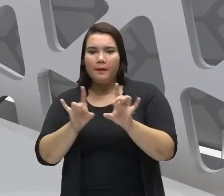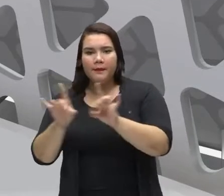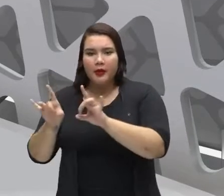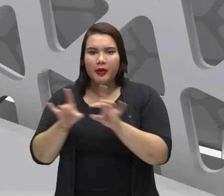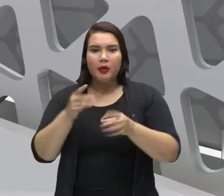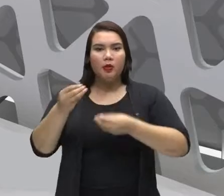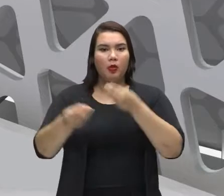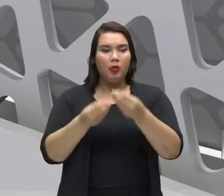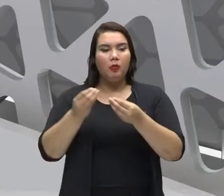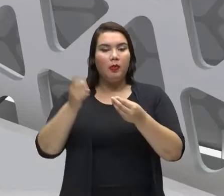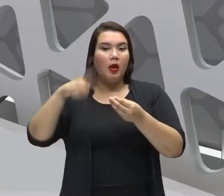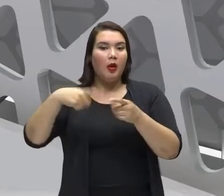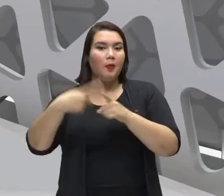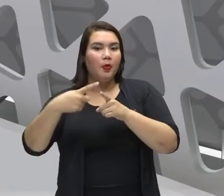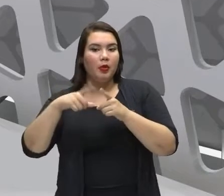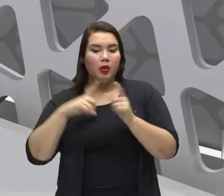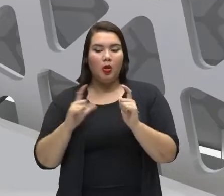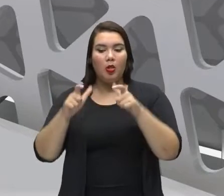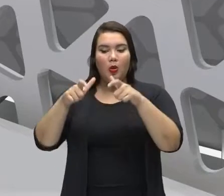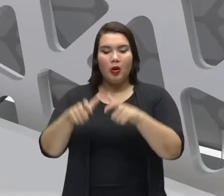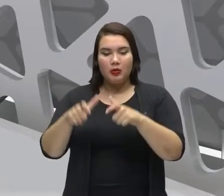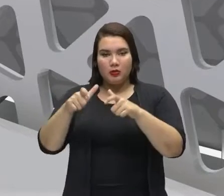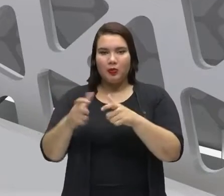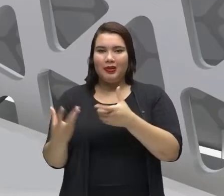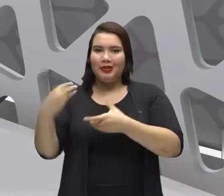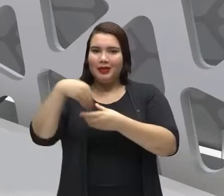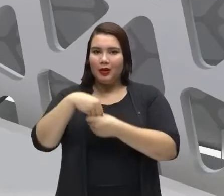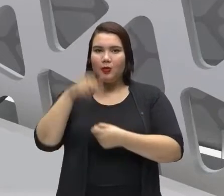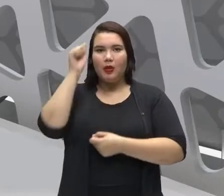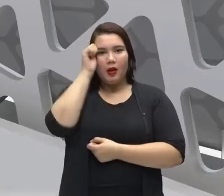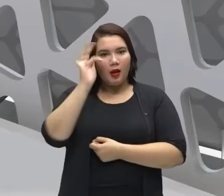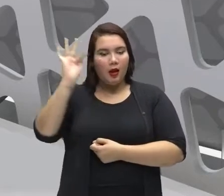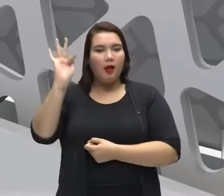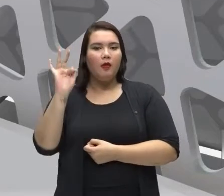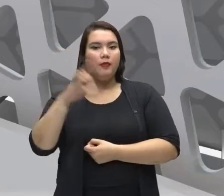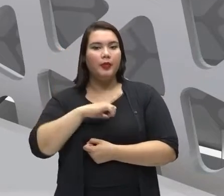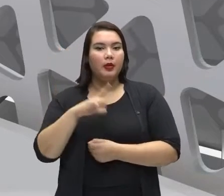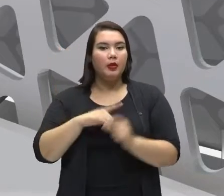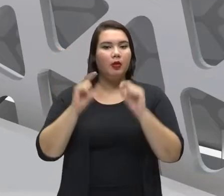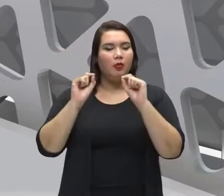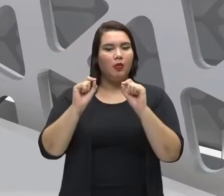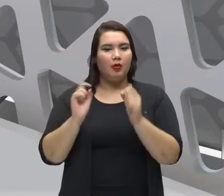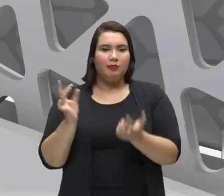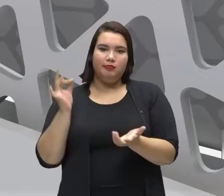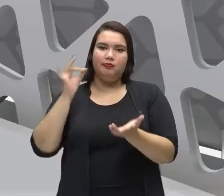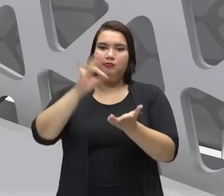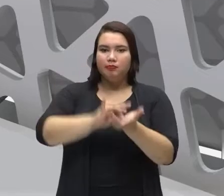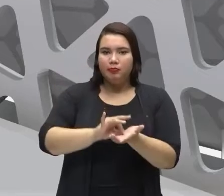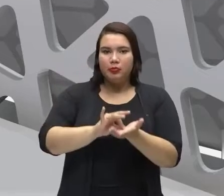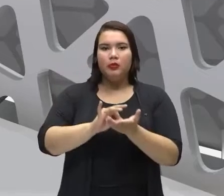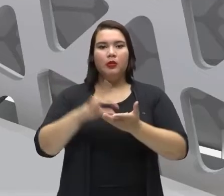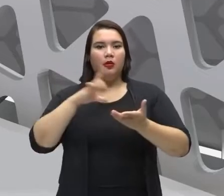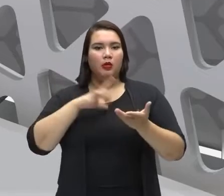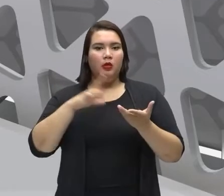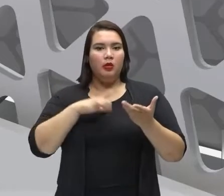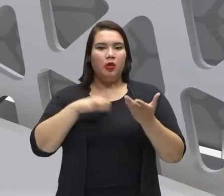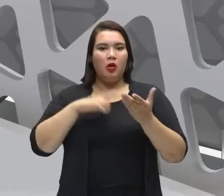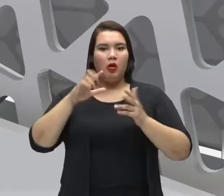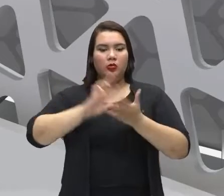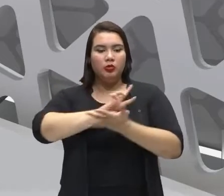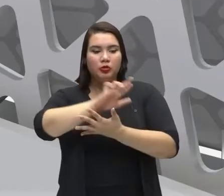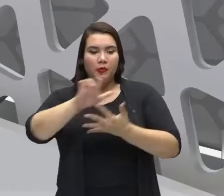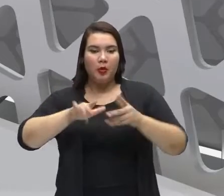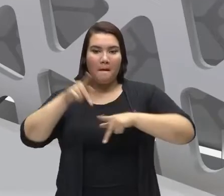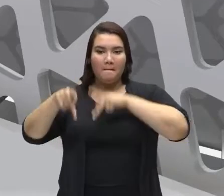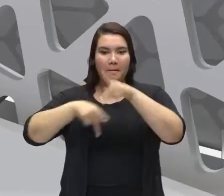sua localização dentro do continente africano, fazendo com que houvesse, de fato, uma ligação entre os diferentes